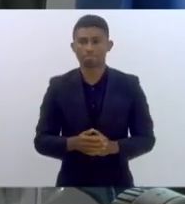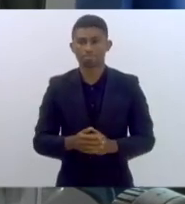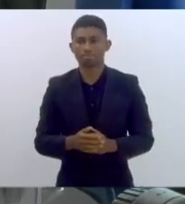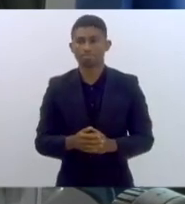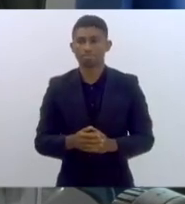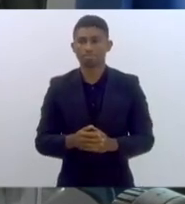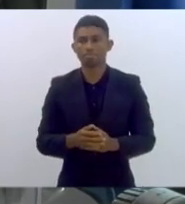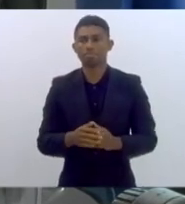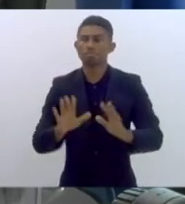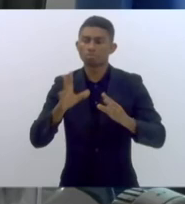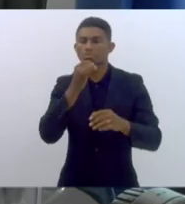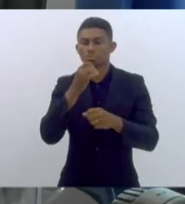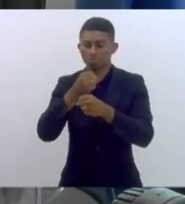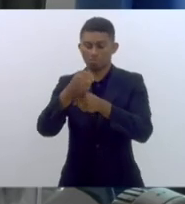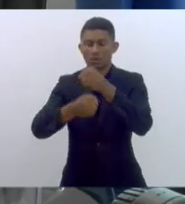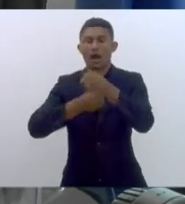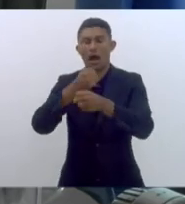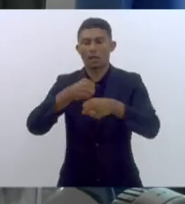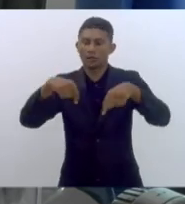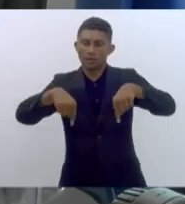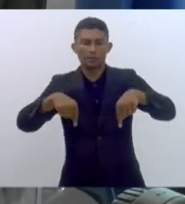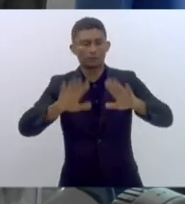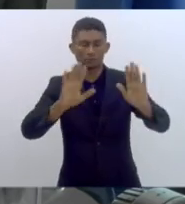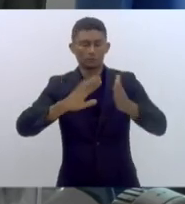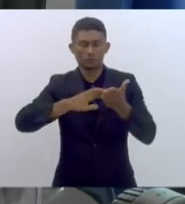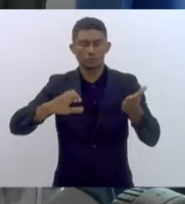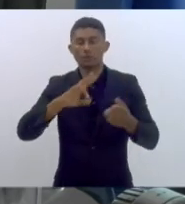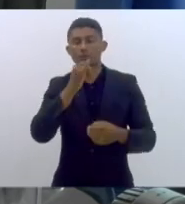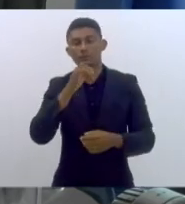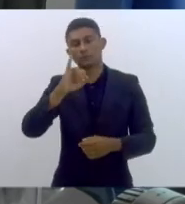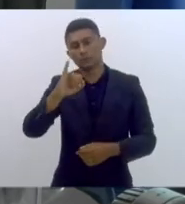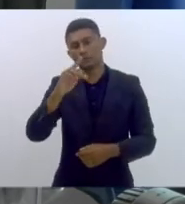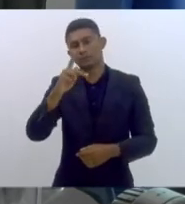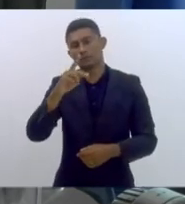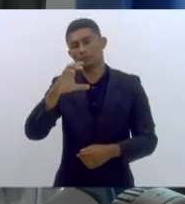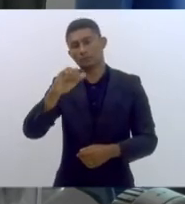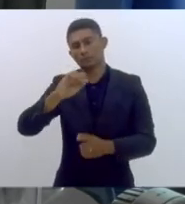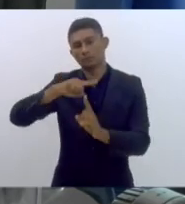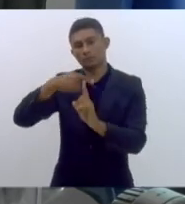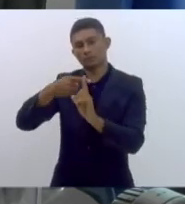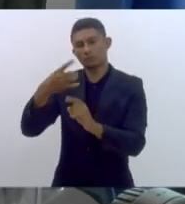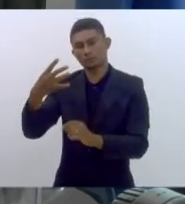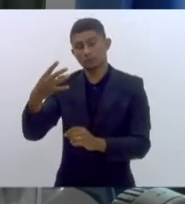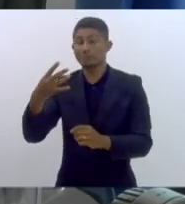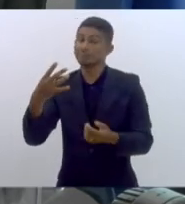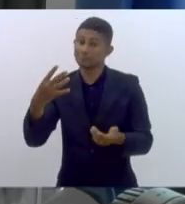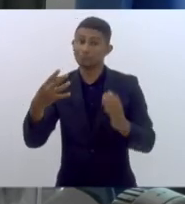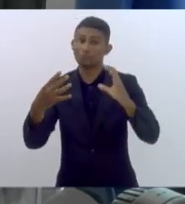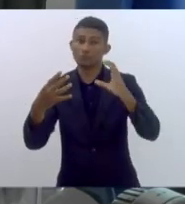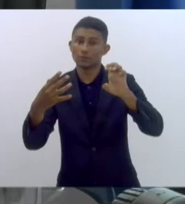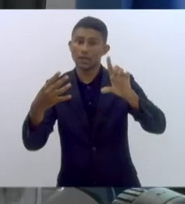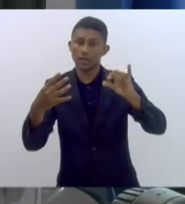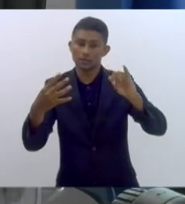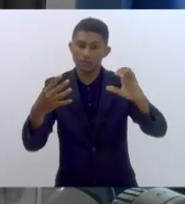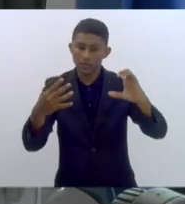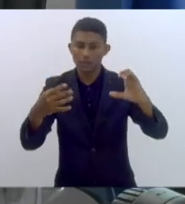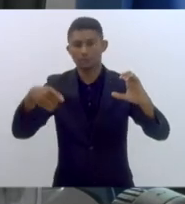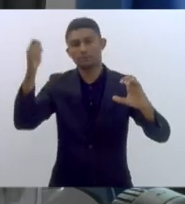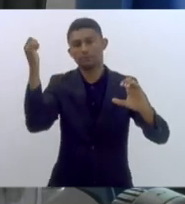extrapola, tira esse ano, em tese, IPCA mais 4 é maior que taxa Selic. Sim.